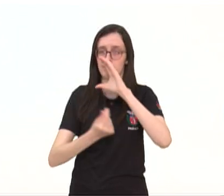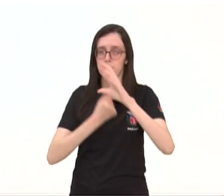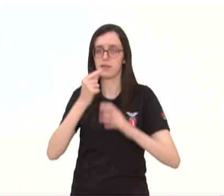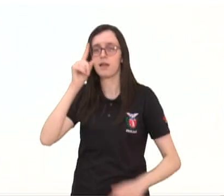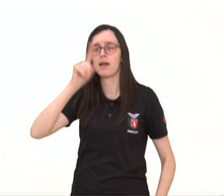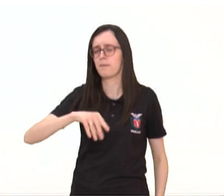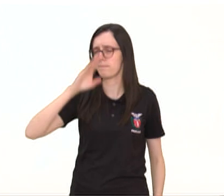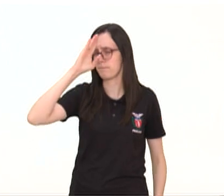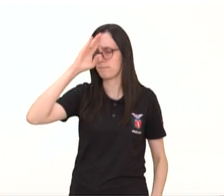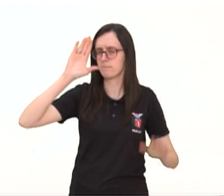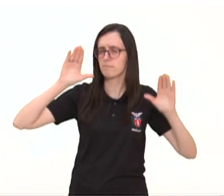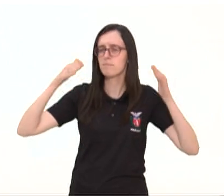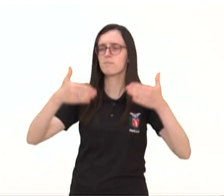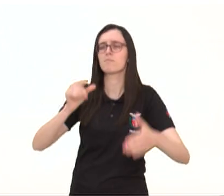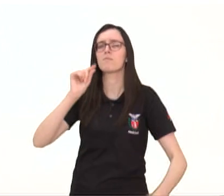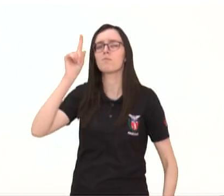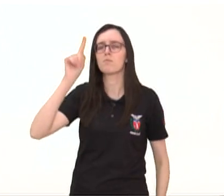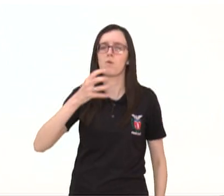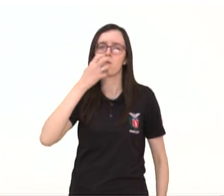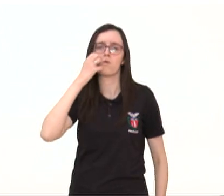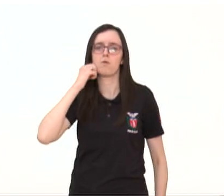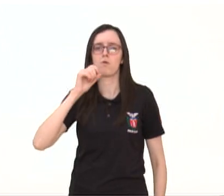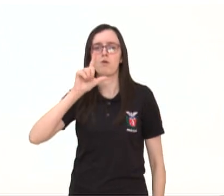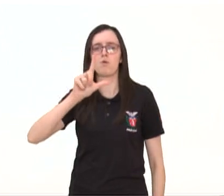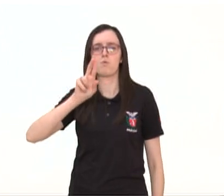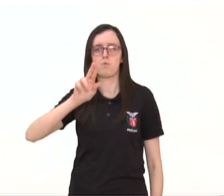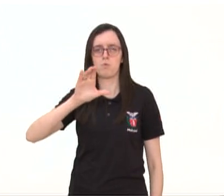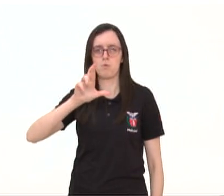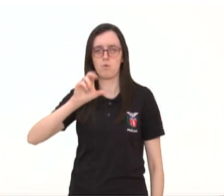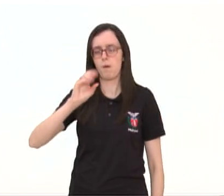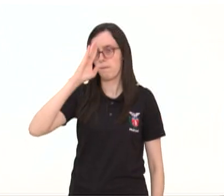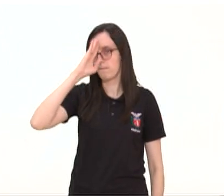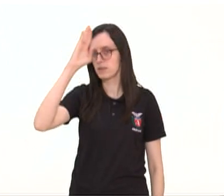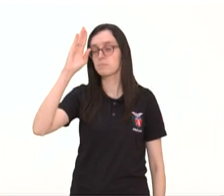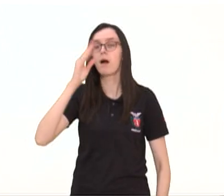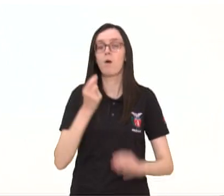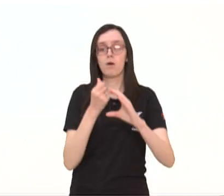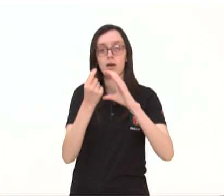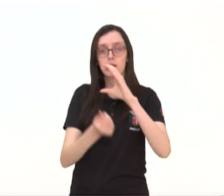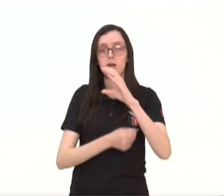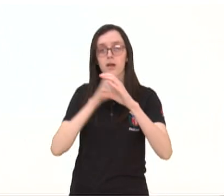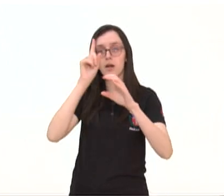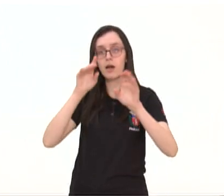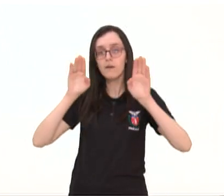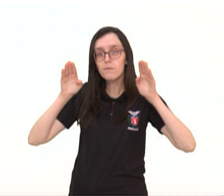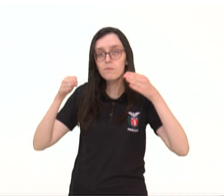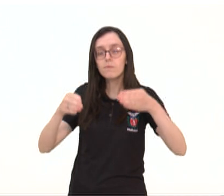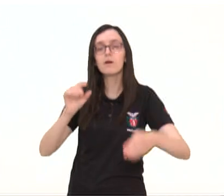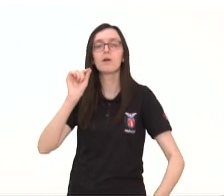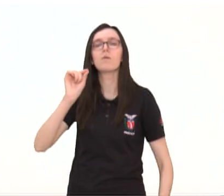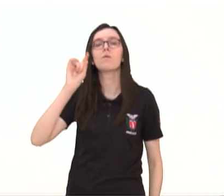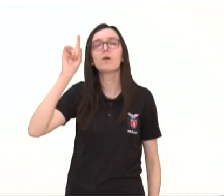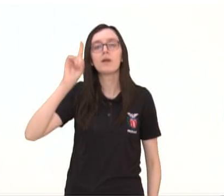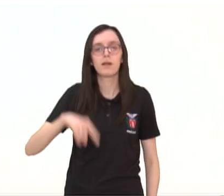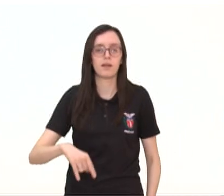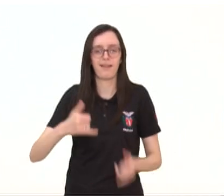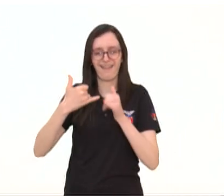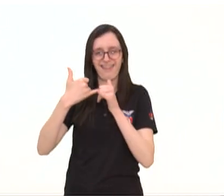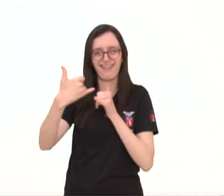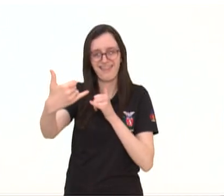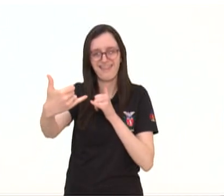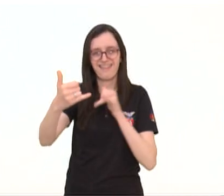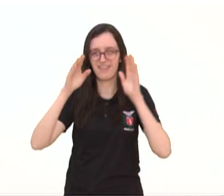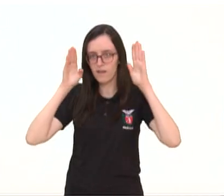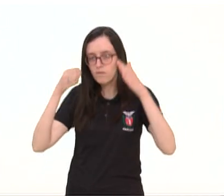visa principalmente o quê? O lucro, né? O capitalismo se baseia, a vertente aí do capitalismo